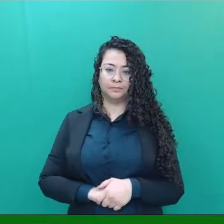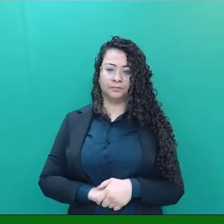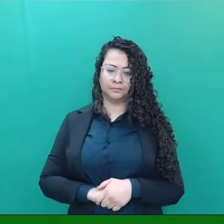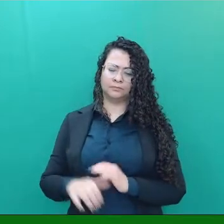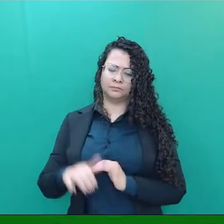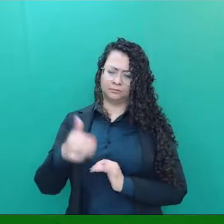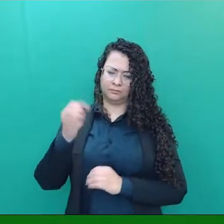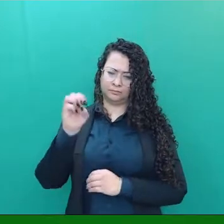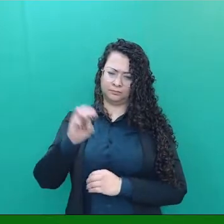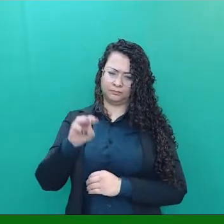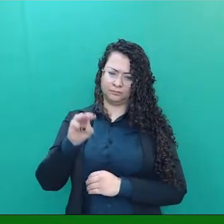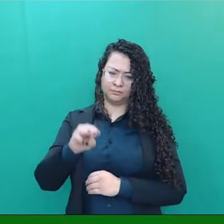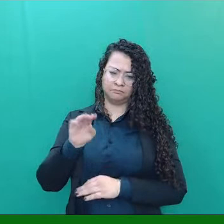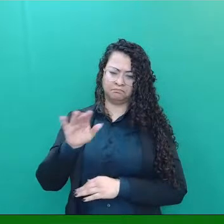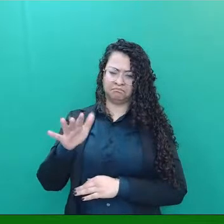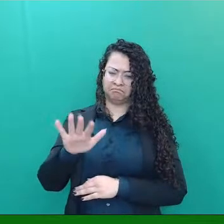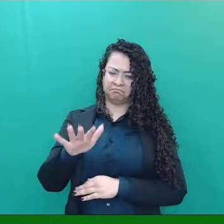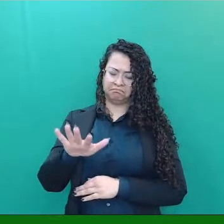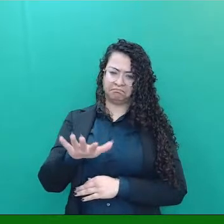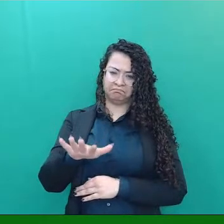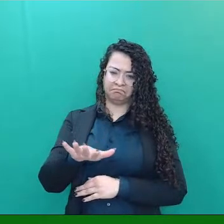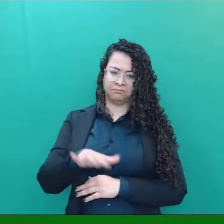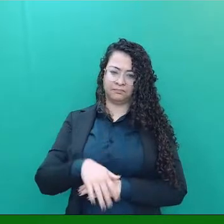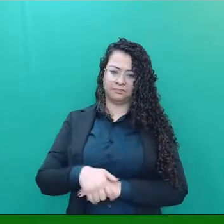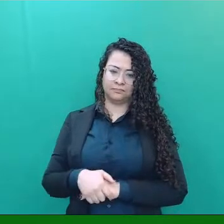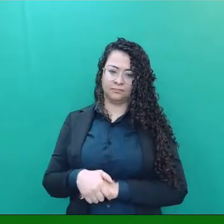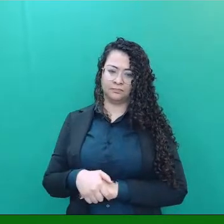minutinhos, mais ou menos,